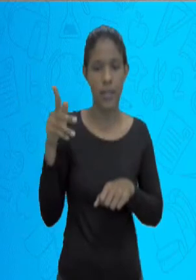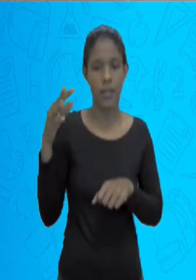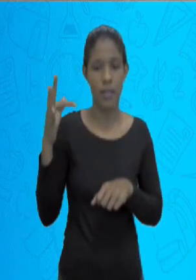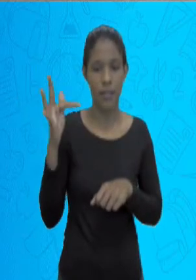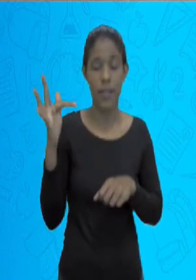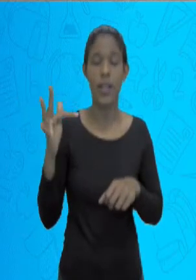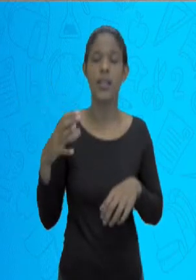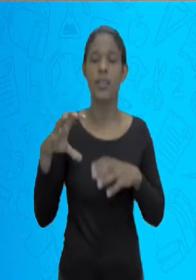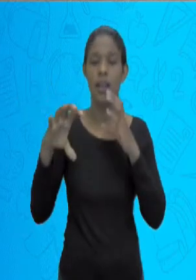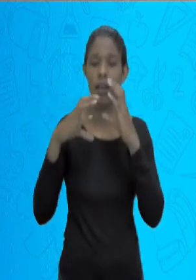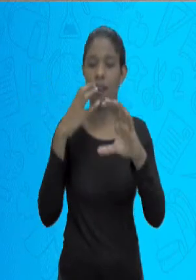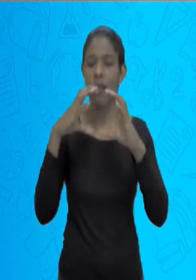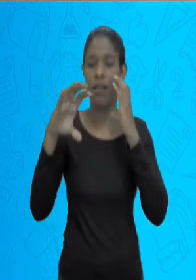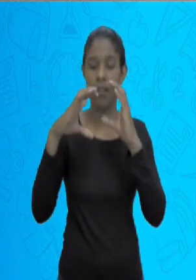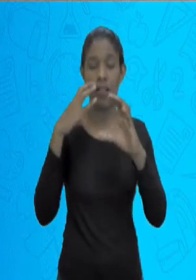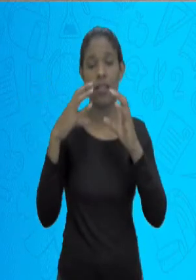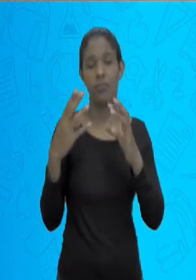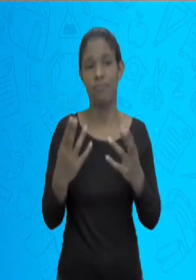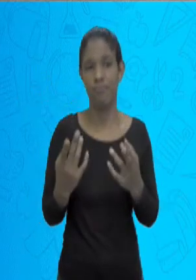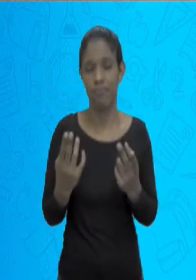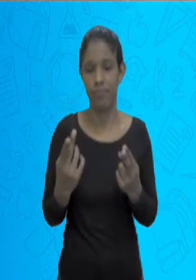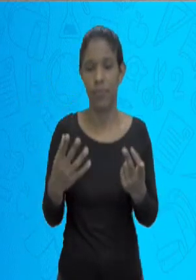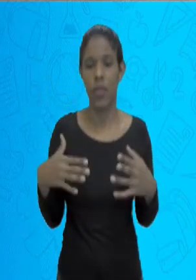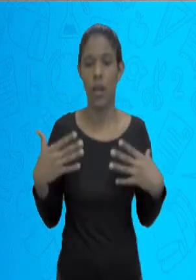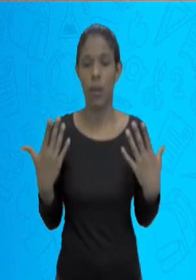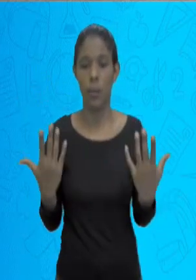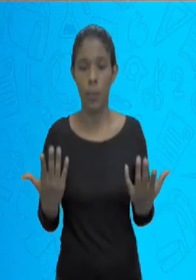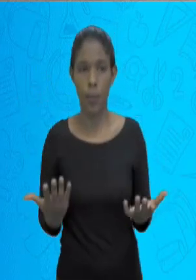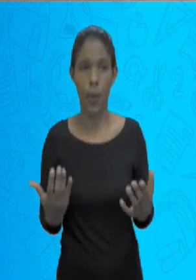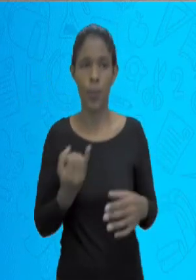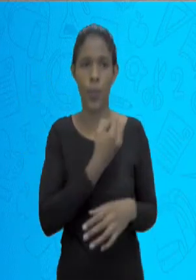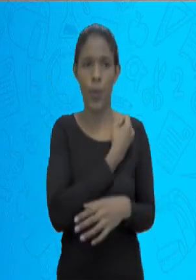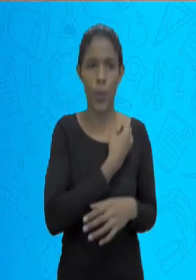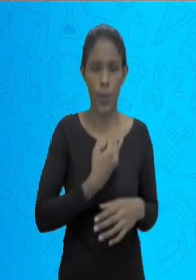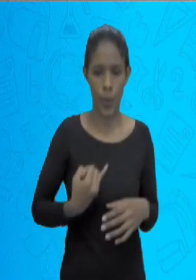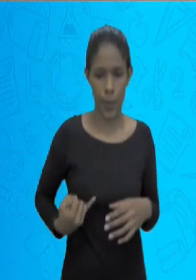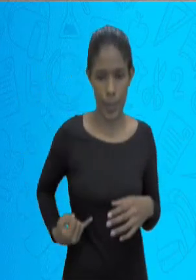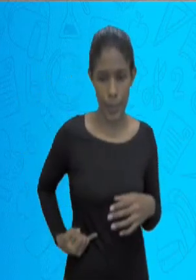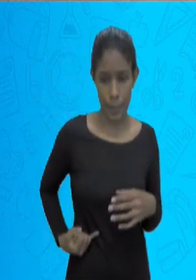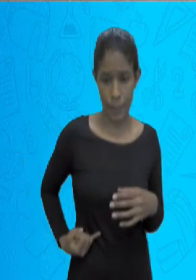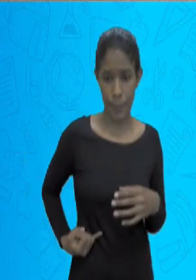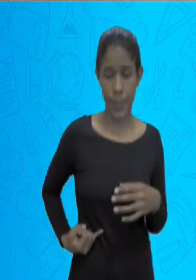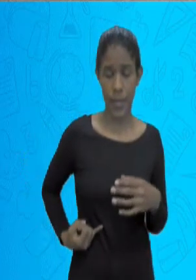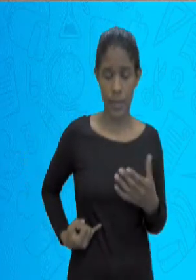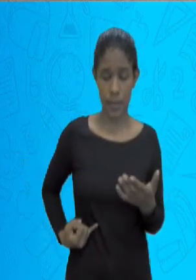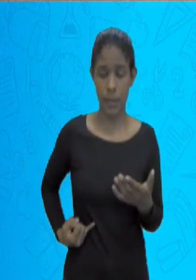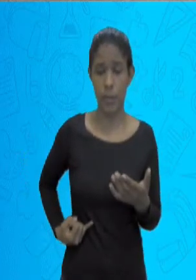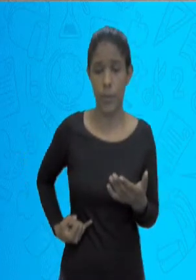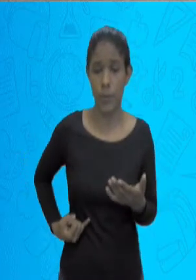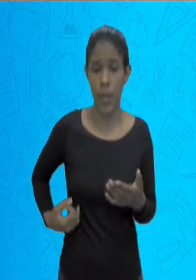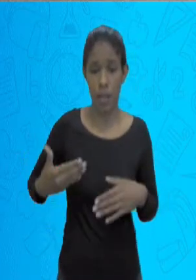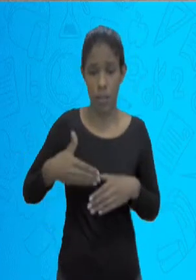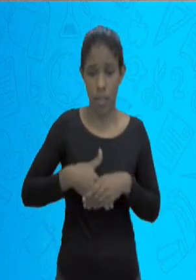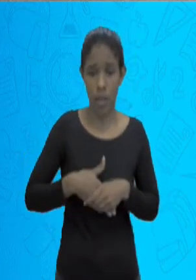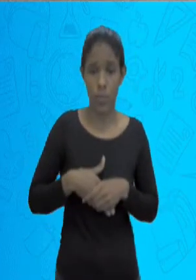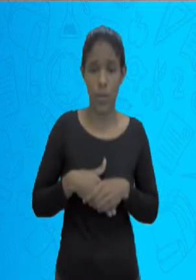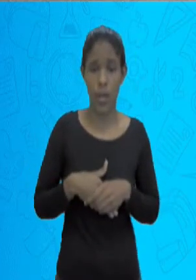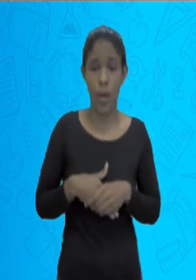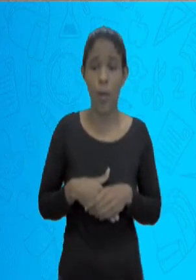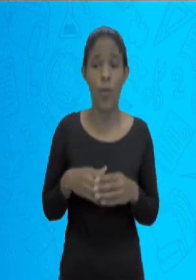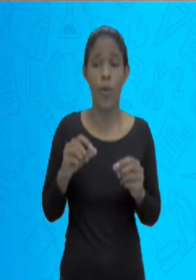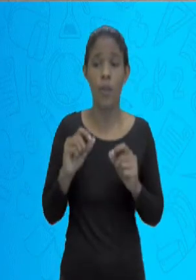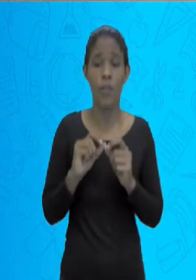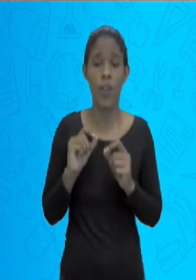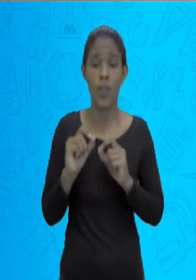da Revolução, que, abalada pelos extremismos, recorreu à centralização do poder. Nesse momento,